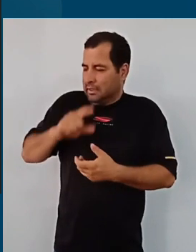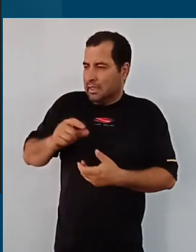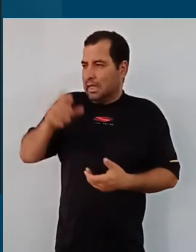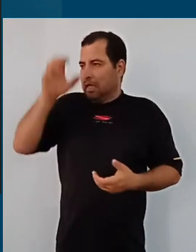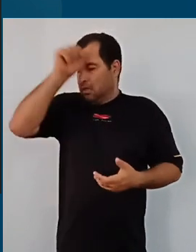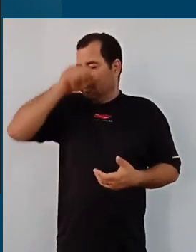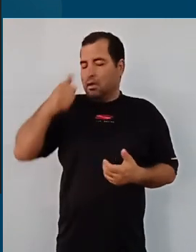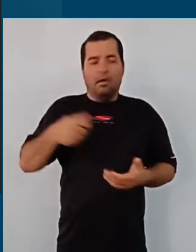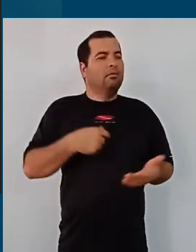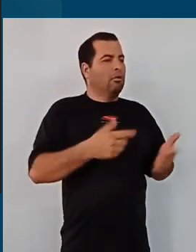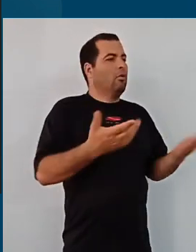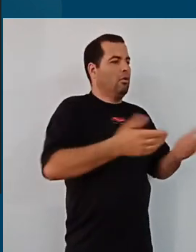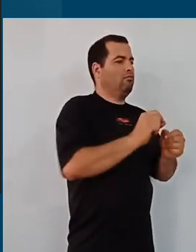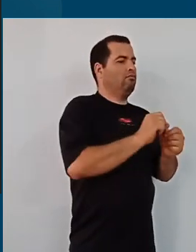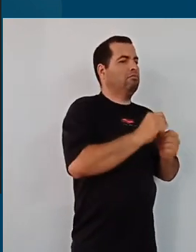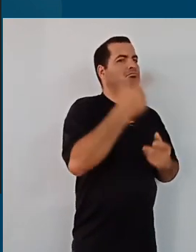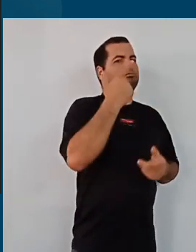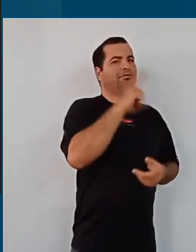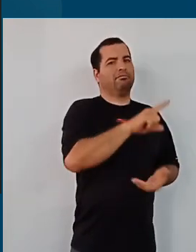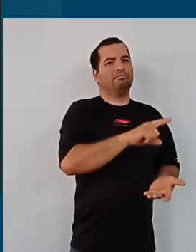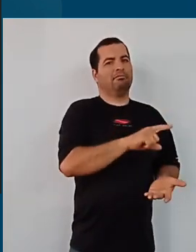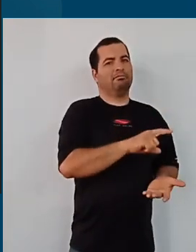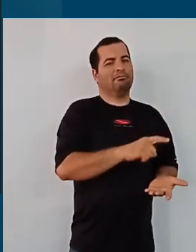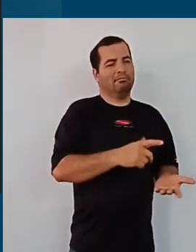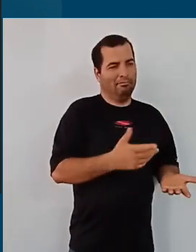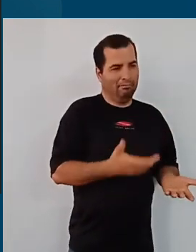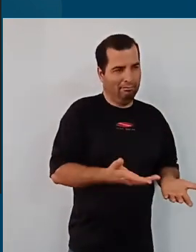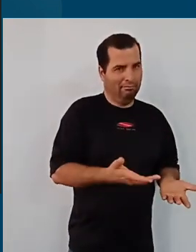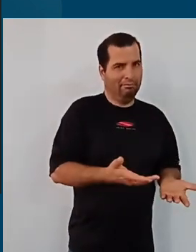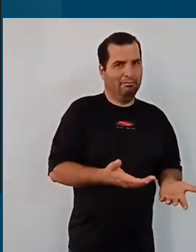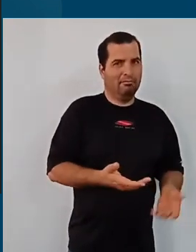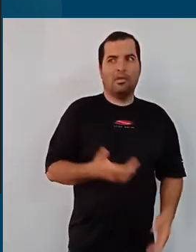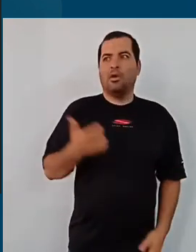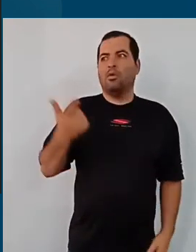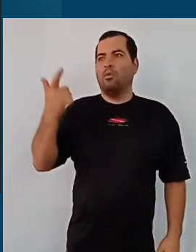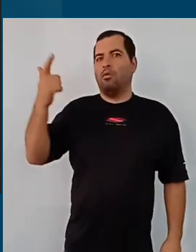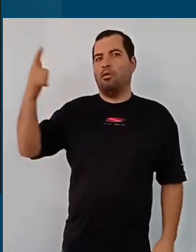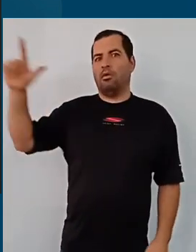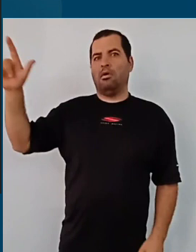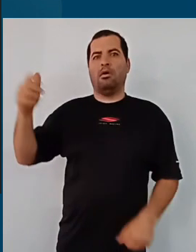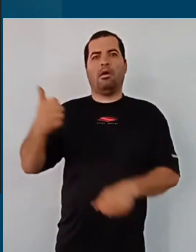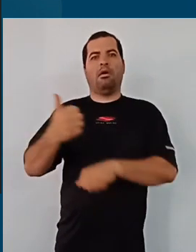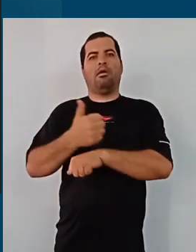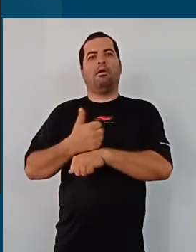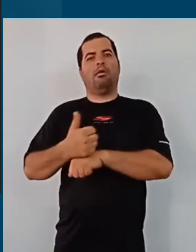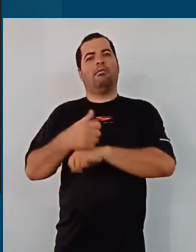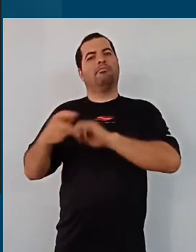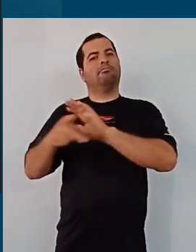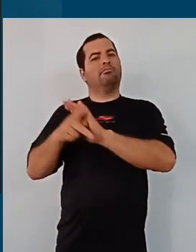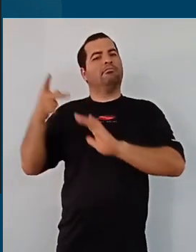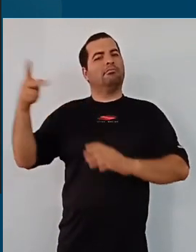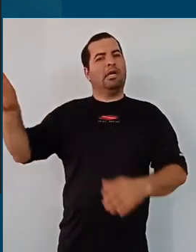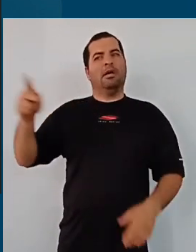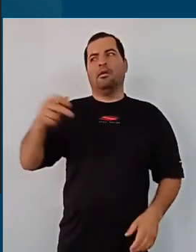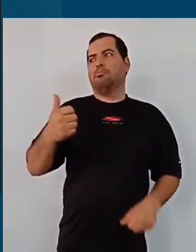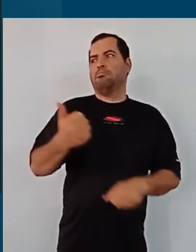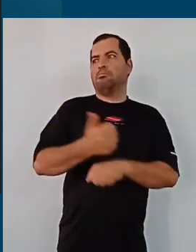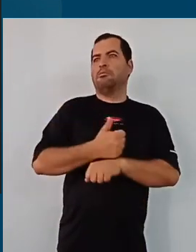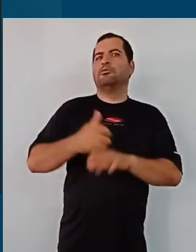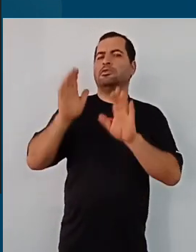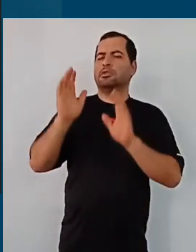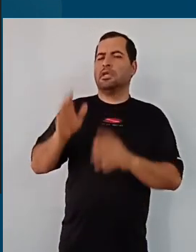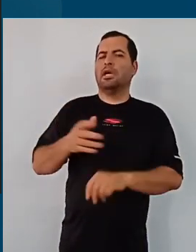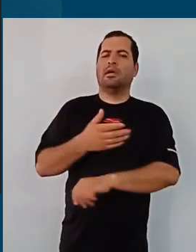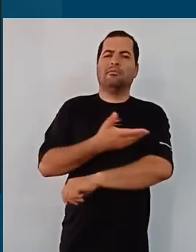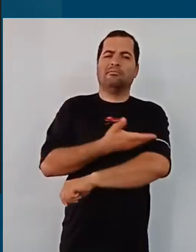tão inédita. Para mim, pode ser que para um engenheiro naval, tudo isso que eu falei seja absolutamente